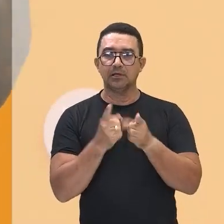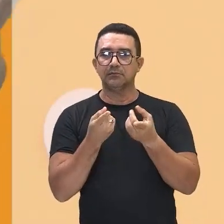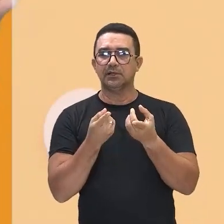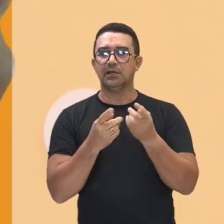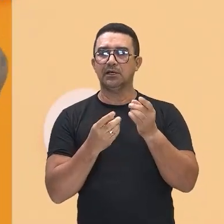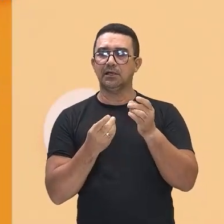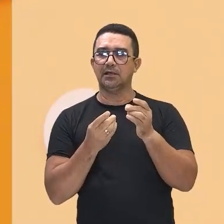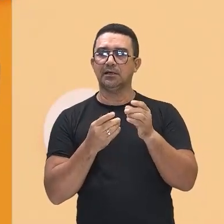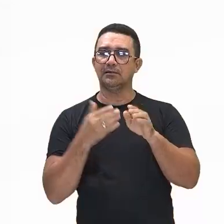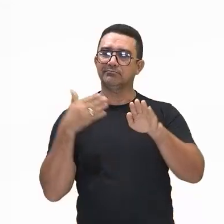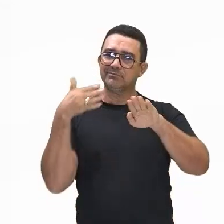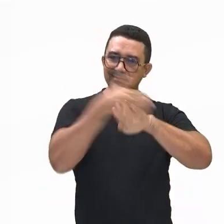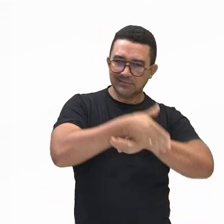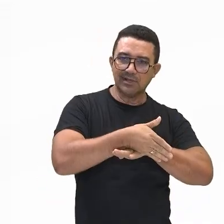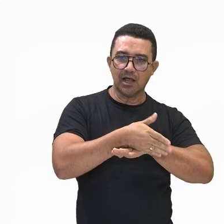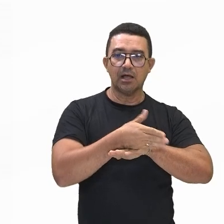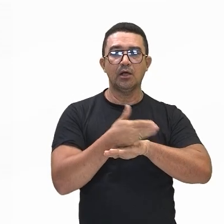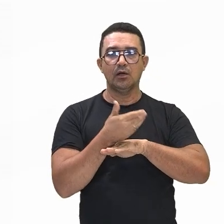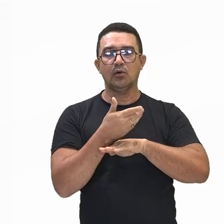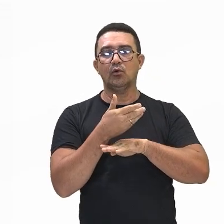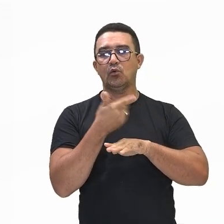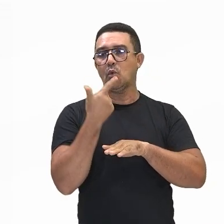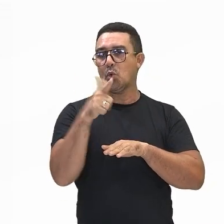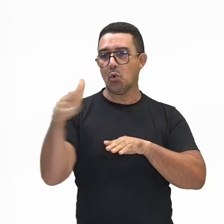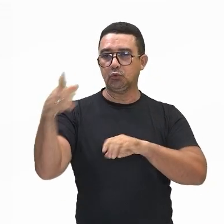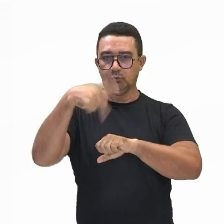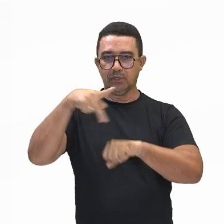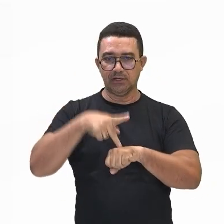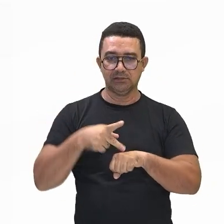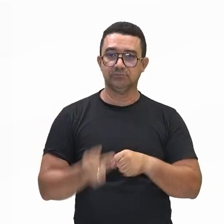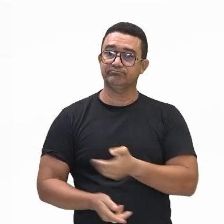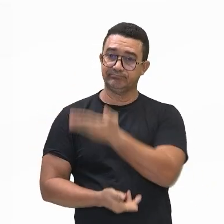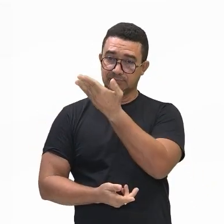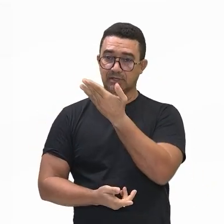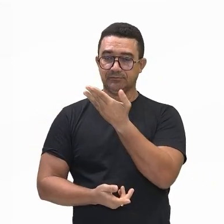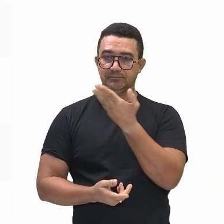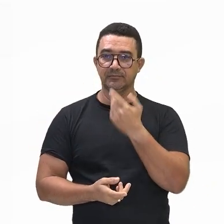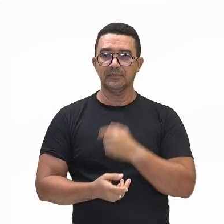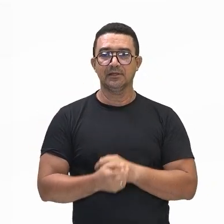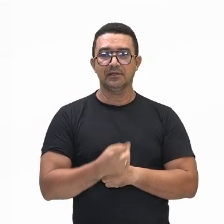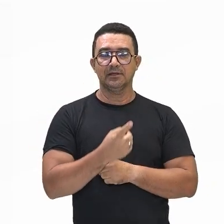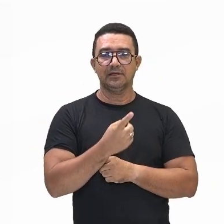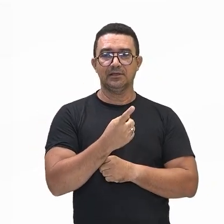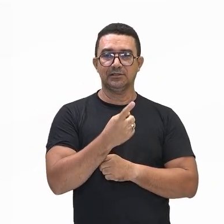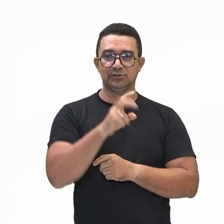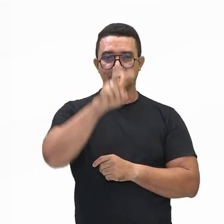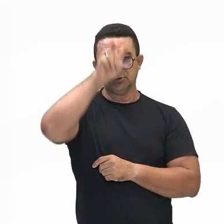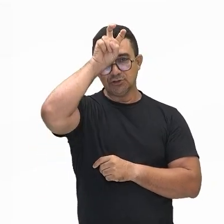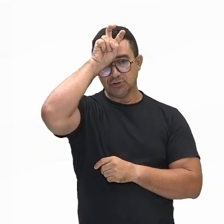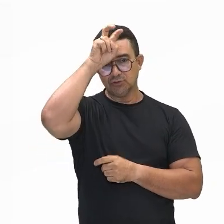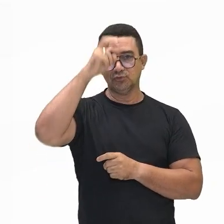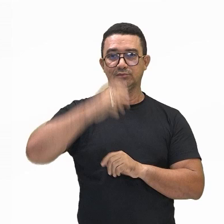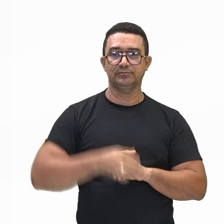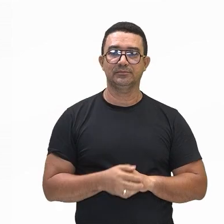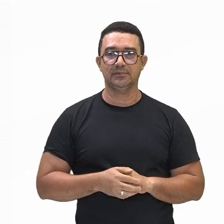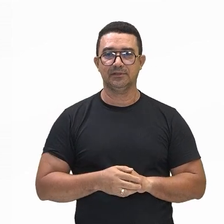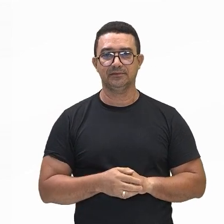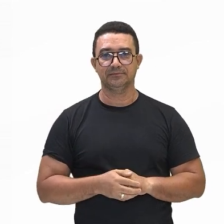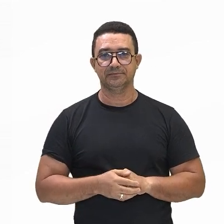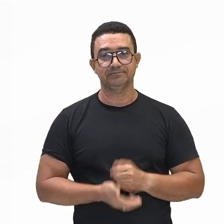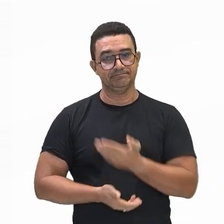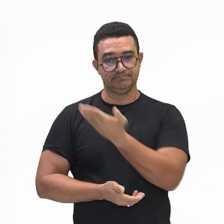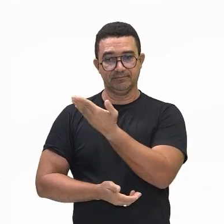países. E quais serão esses países? Olha só, vamos ver aí o Egito, tá? A Etiópia, o Irã, a